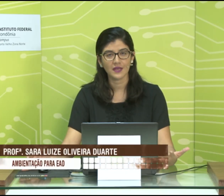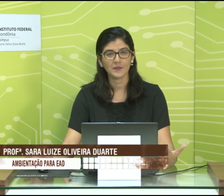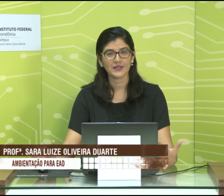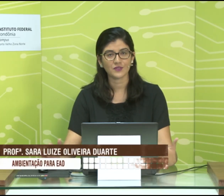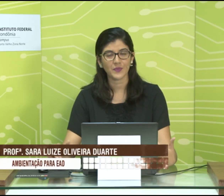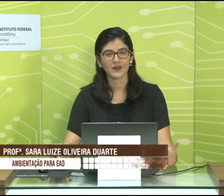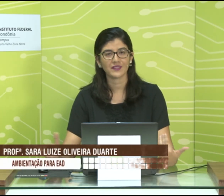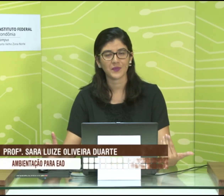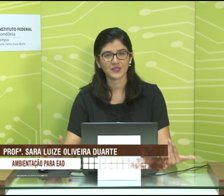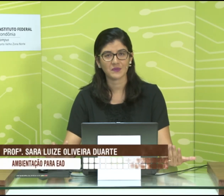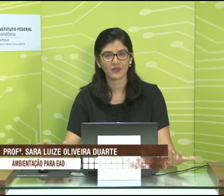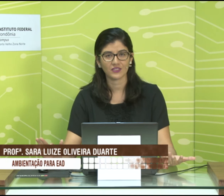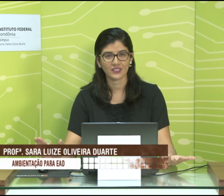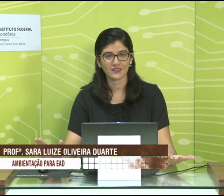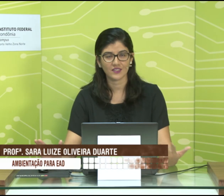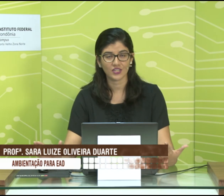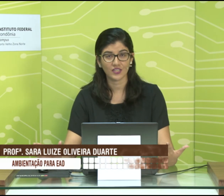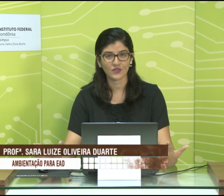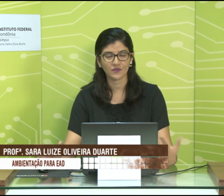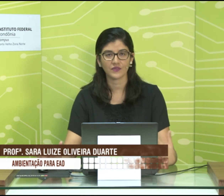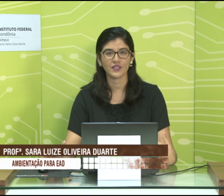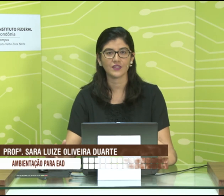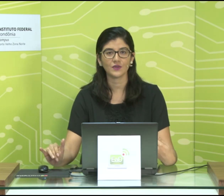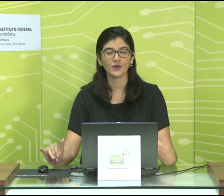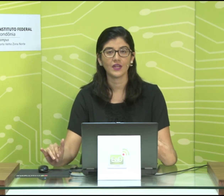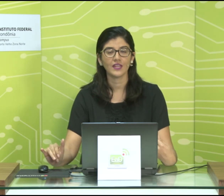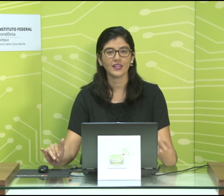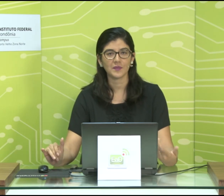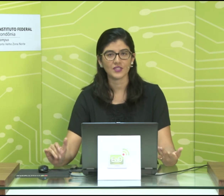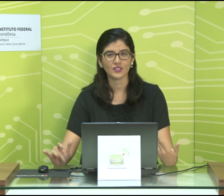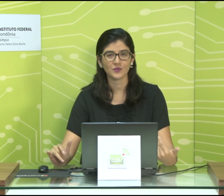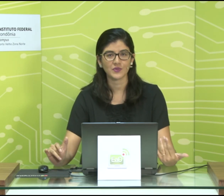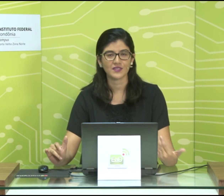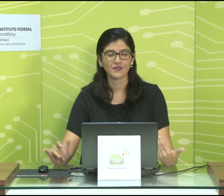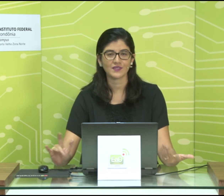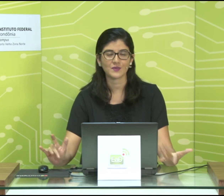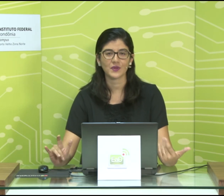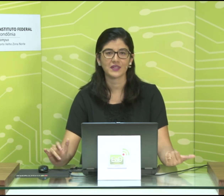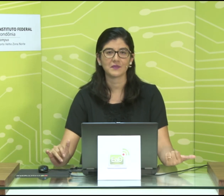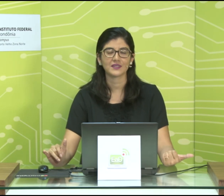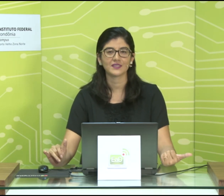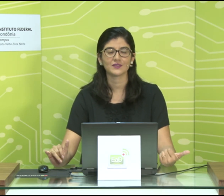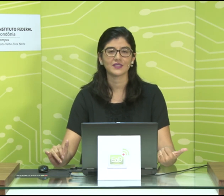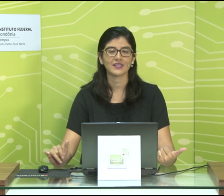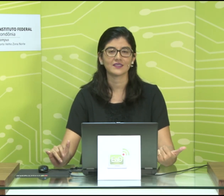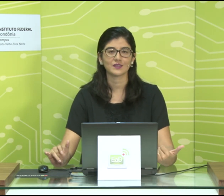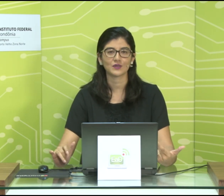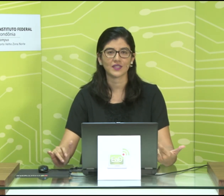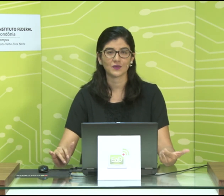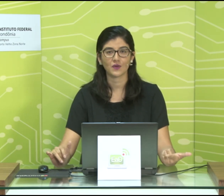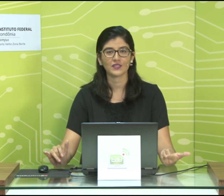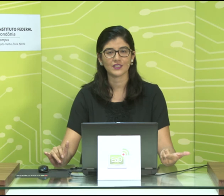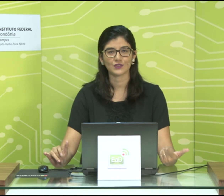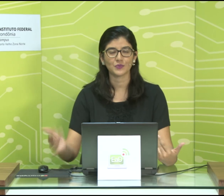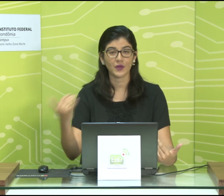tutores, mas eu espero que na próxima aula já esteja resolvido e na medida do possível vocês podem ir mandando, né, entrando em contato com o coordenador de polo e